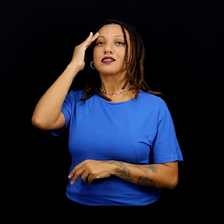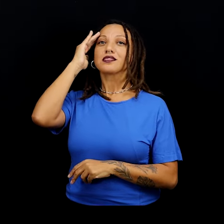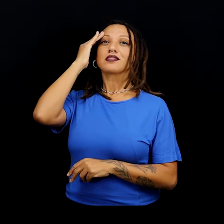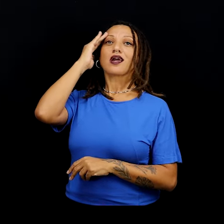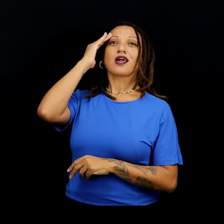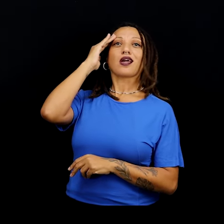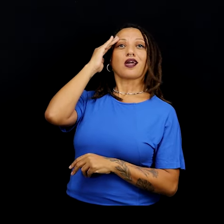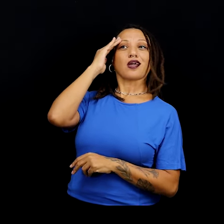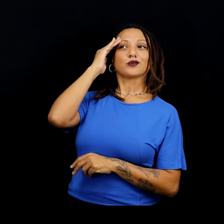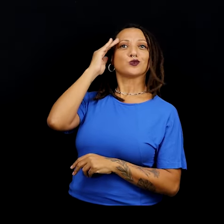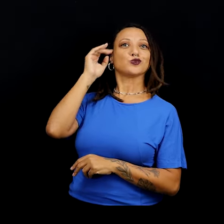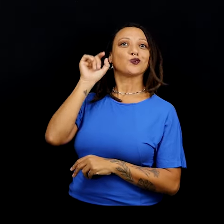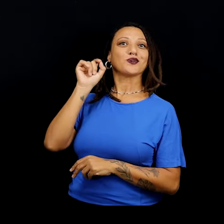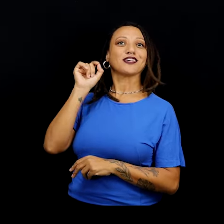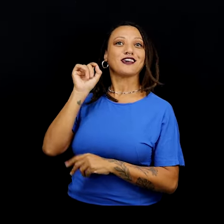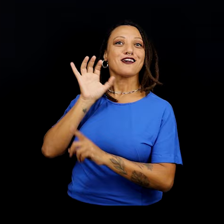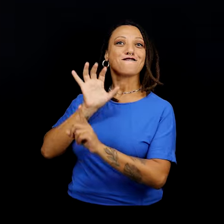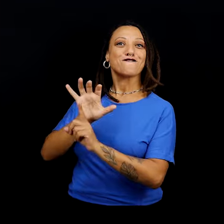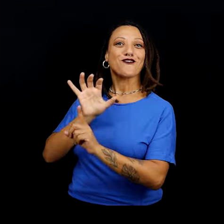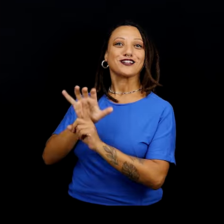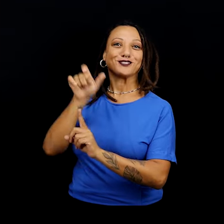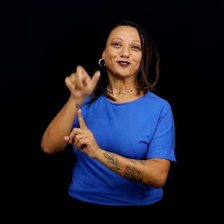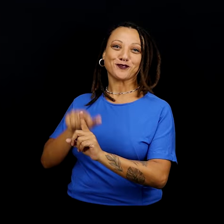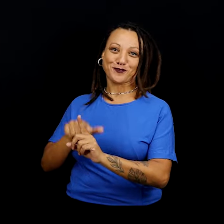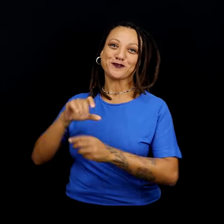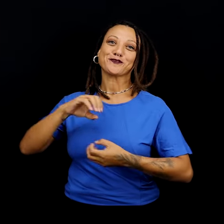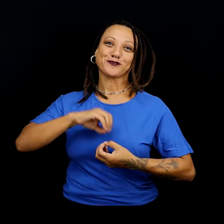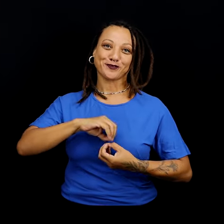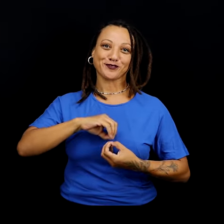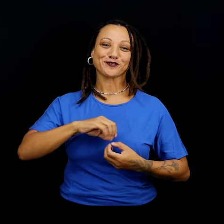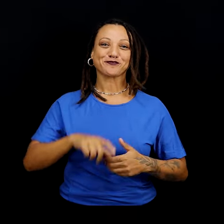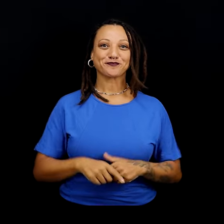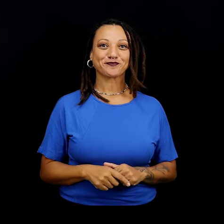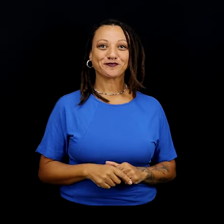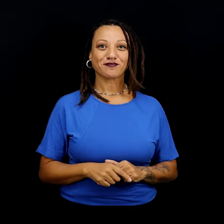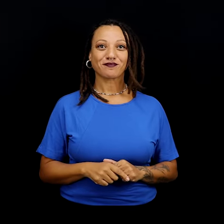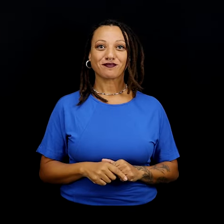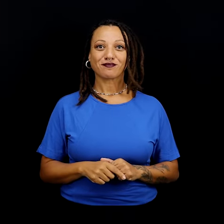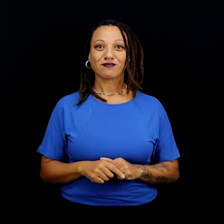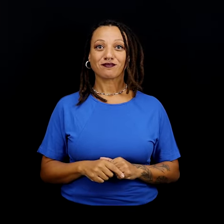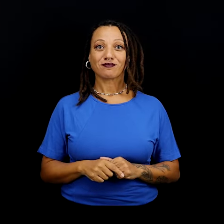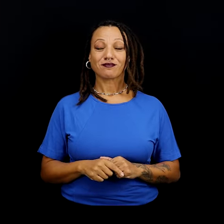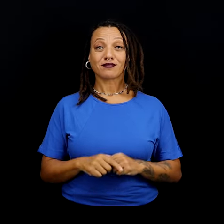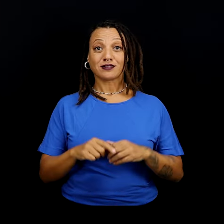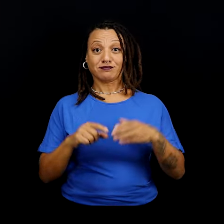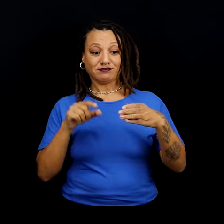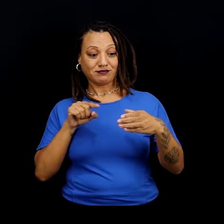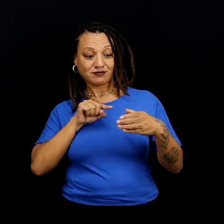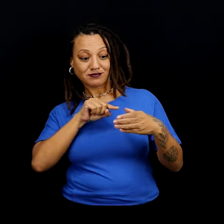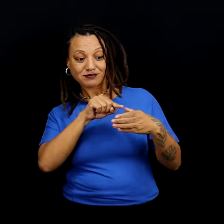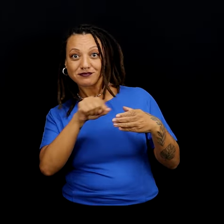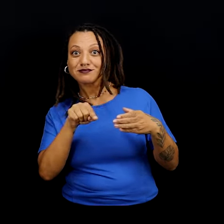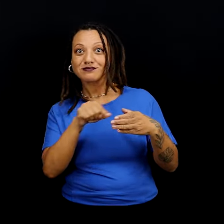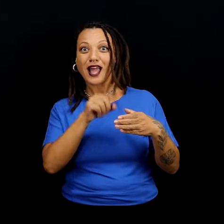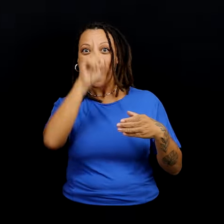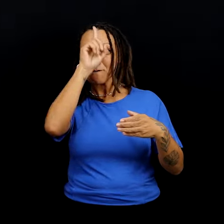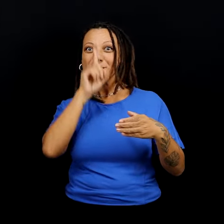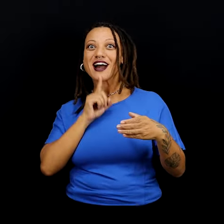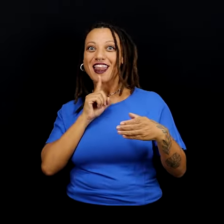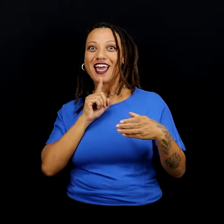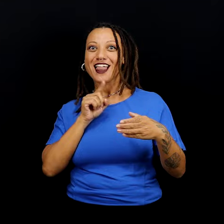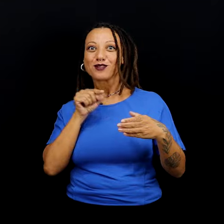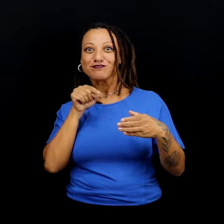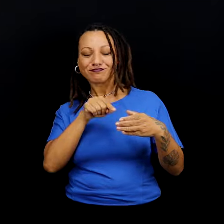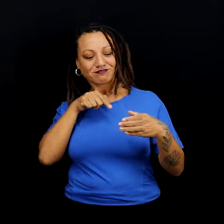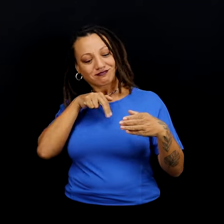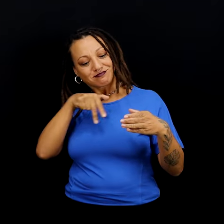onde vem, ou melhor, o que pode ter influenciado o Guto. Dentro tem uma parede que é amarela,